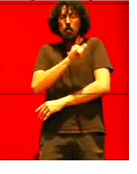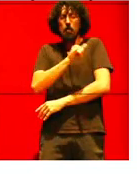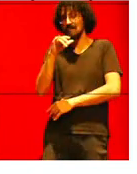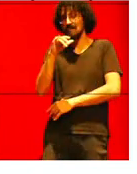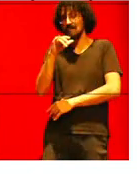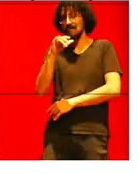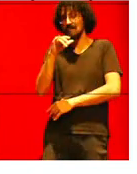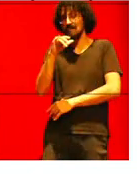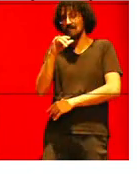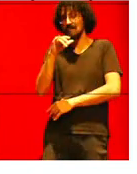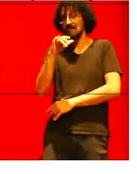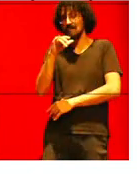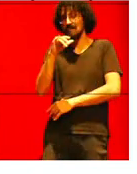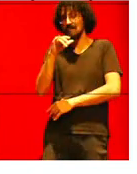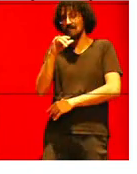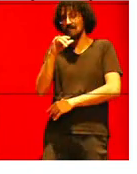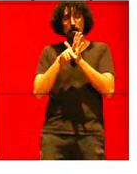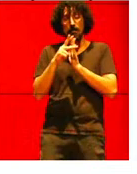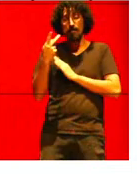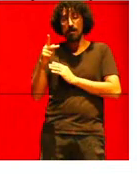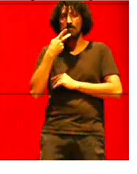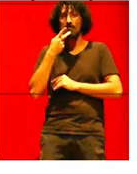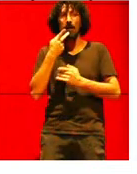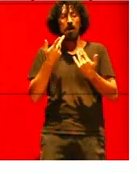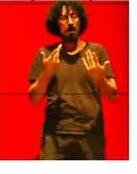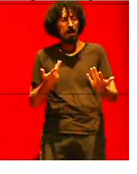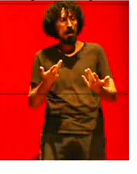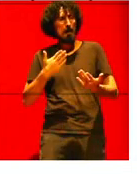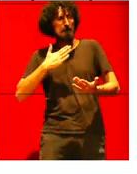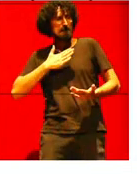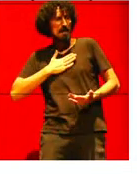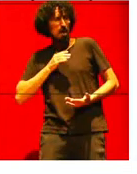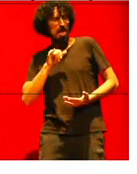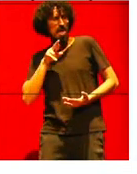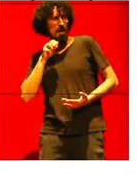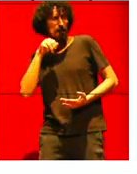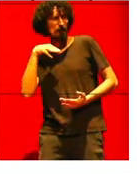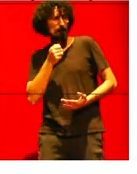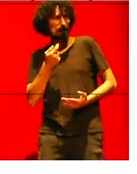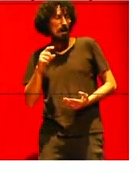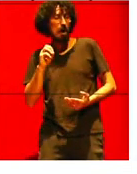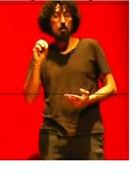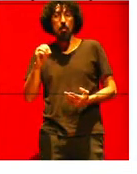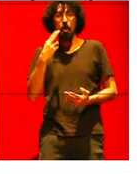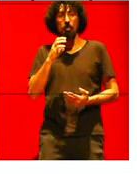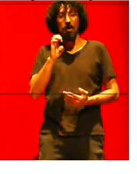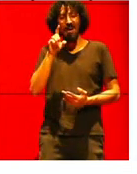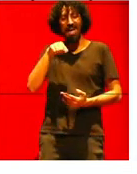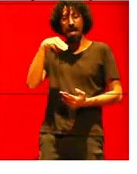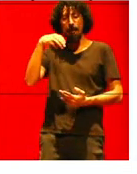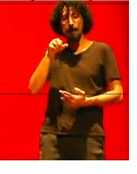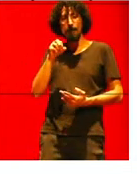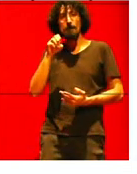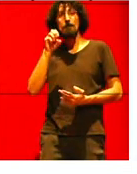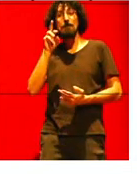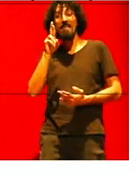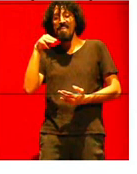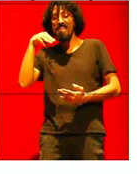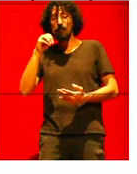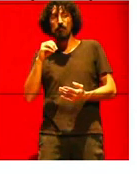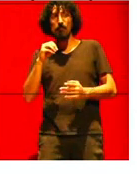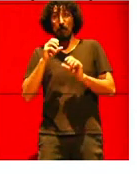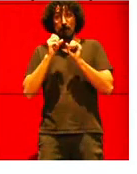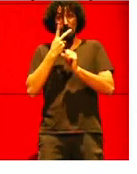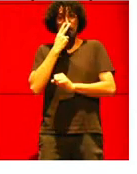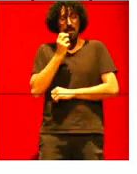vocabulário próprio. Dizer mermão e é mermo para um amigo pode até doer um pouco no ouvido, mas